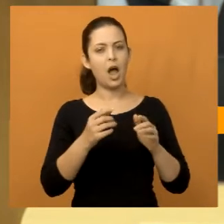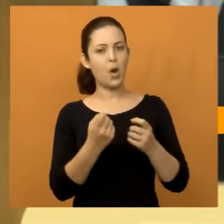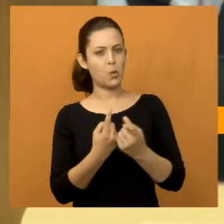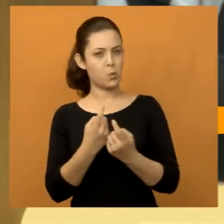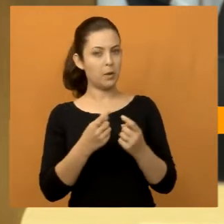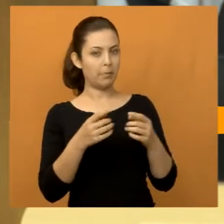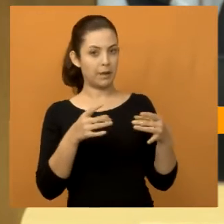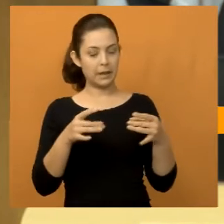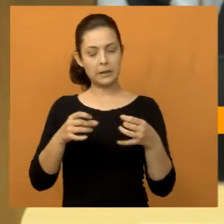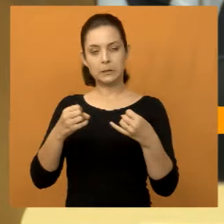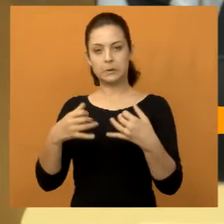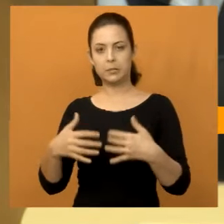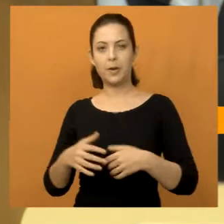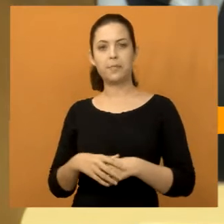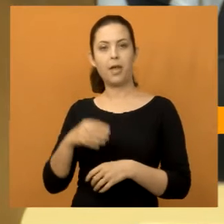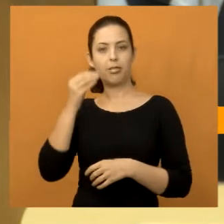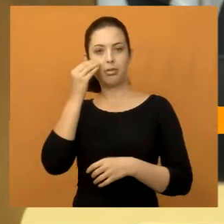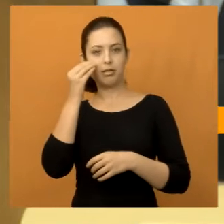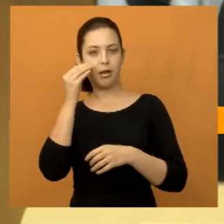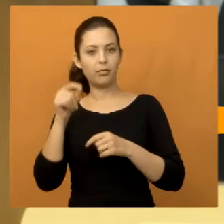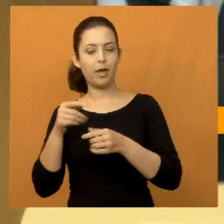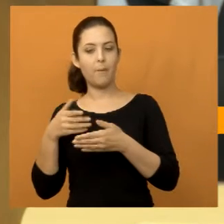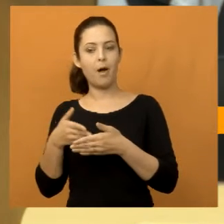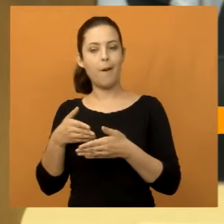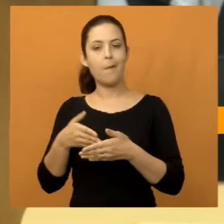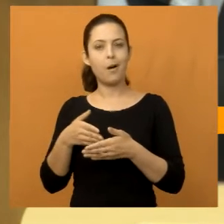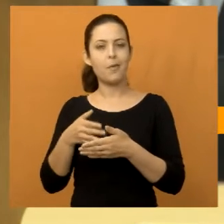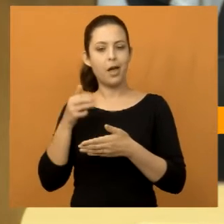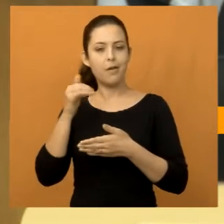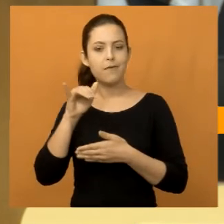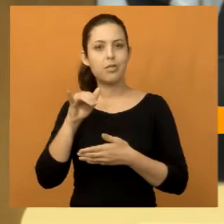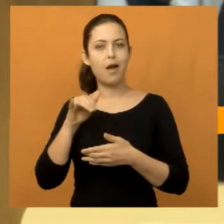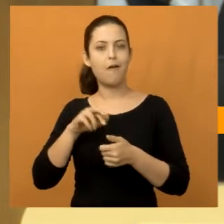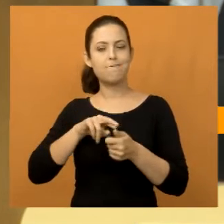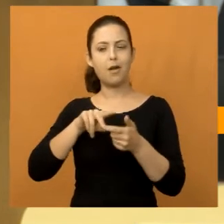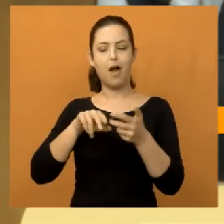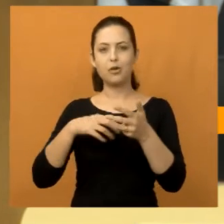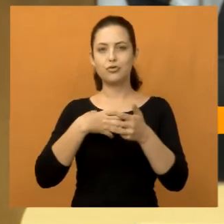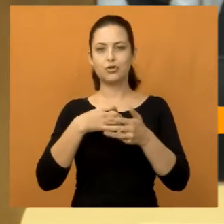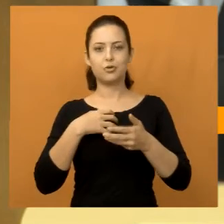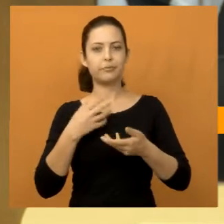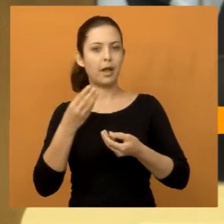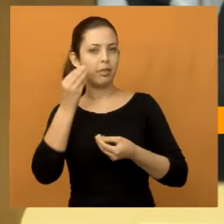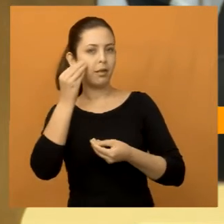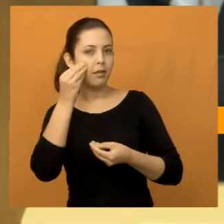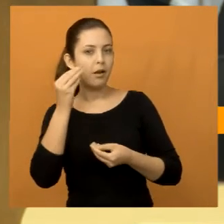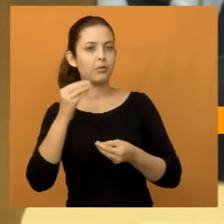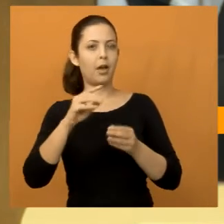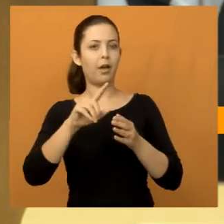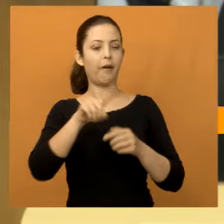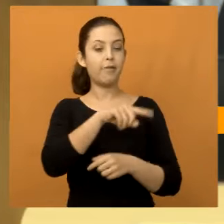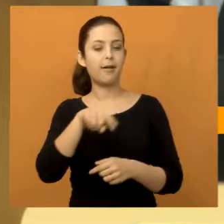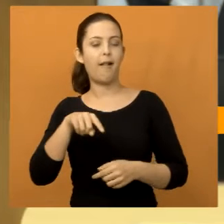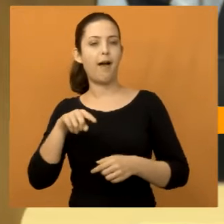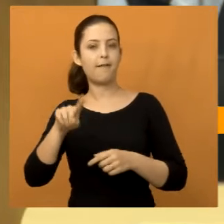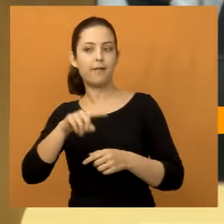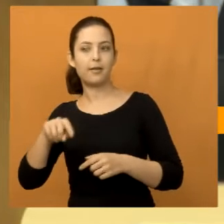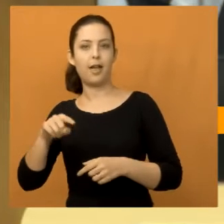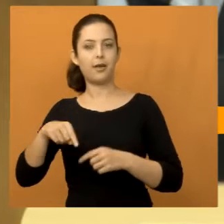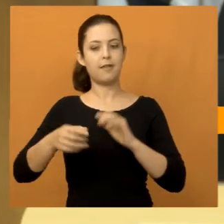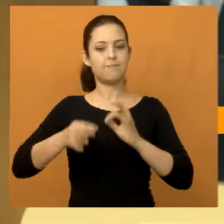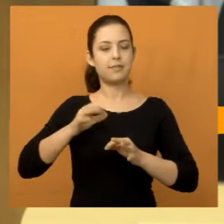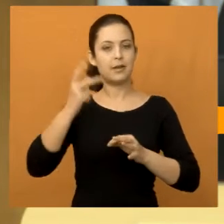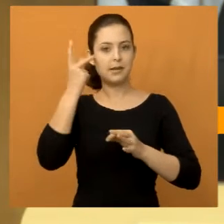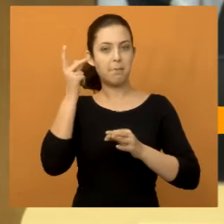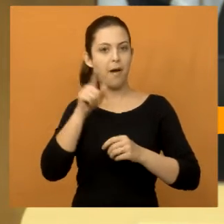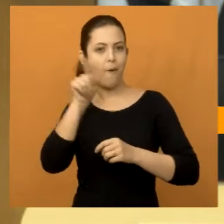contar um detalhe para vocês, que eles tentaram barrar essa CPI de várias formas, foram várias liminares julgadas aqui em